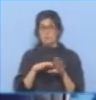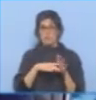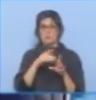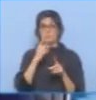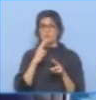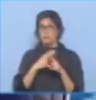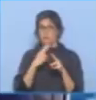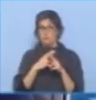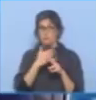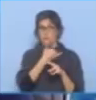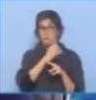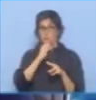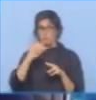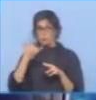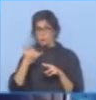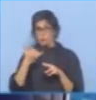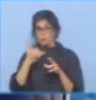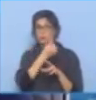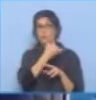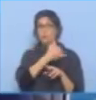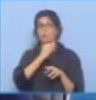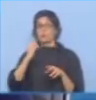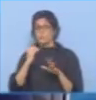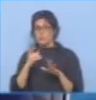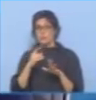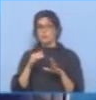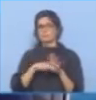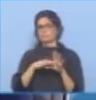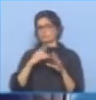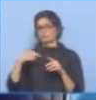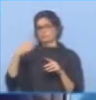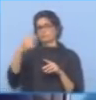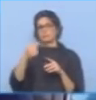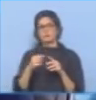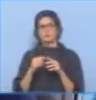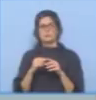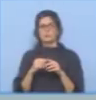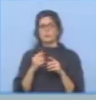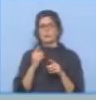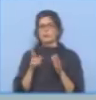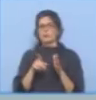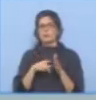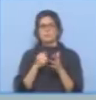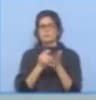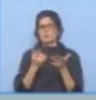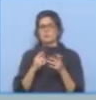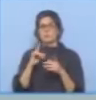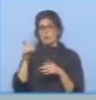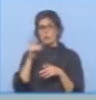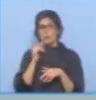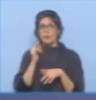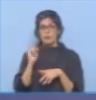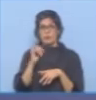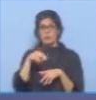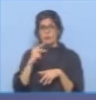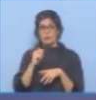em Roma, no Jubileu, que tenho participado em todas as edições internacionais. Portanto, e no caso da Inês, também já participou em